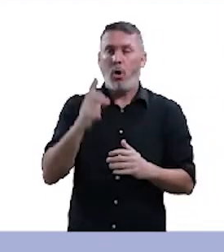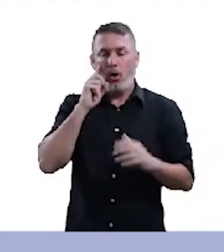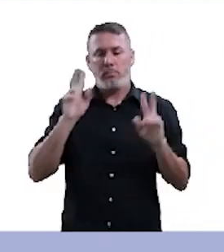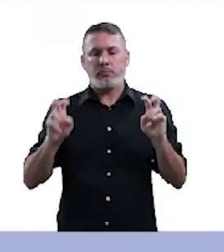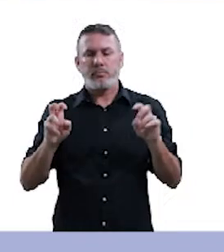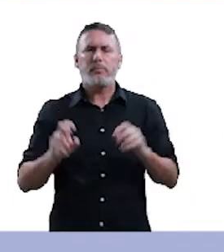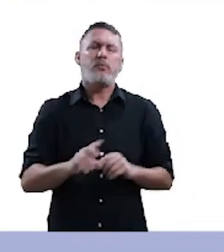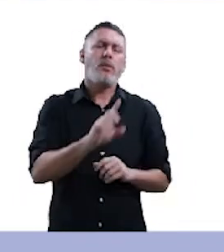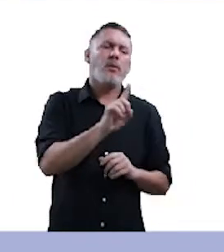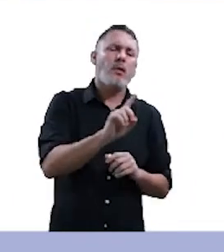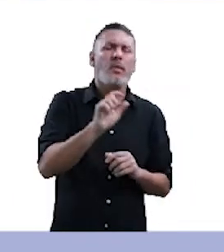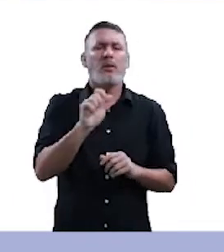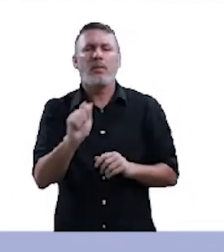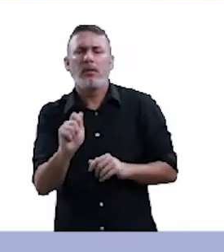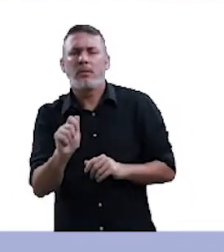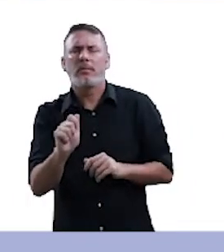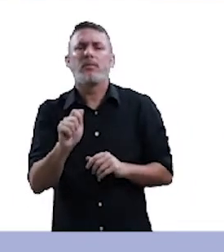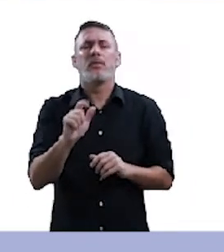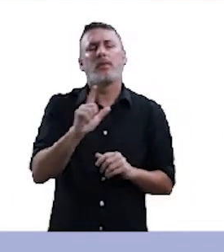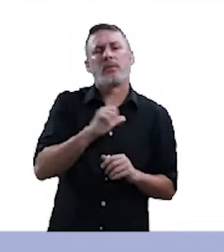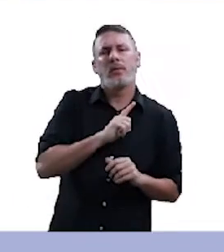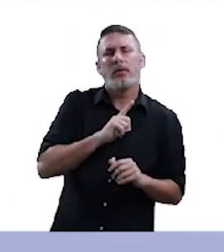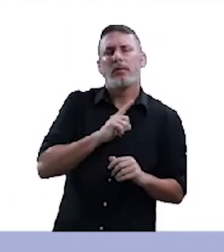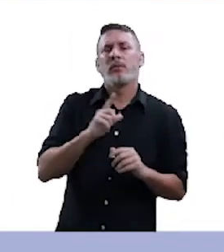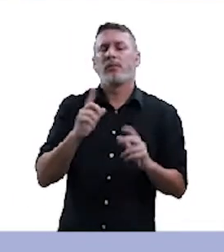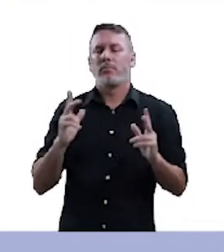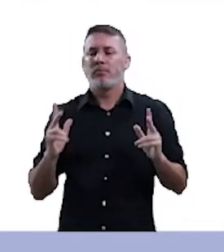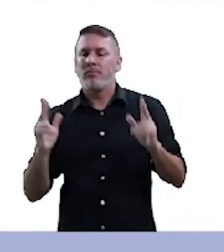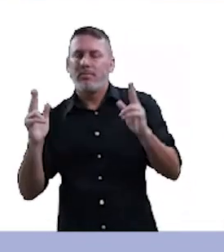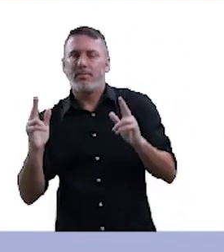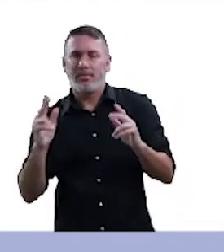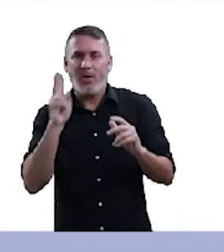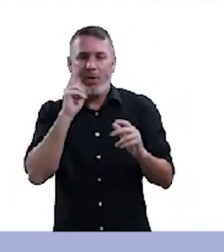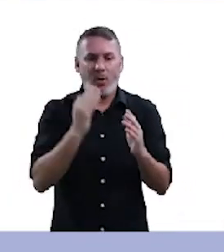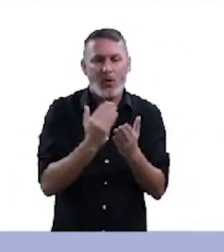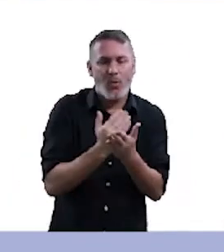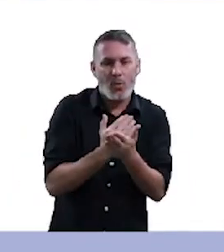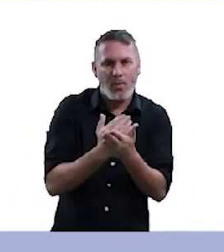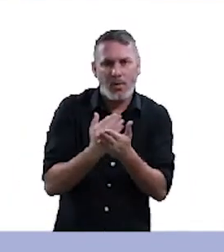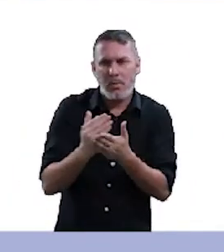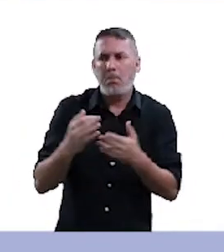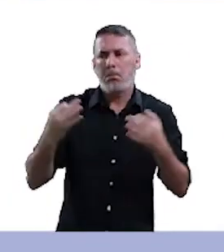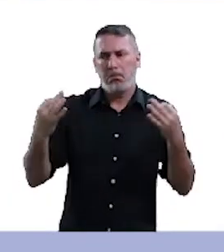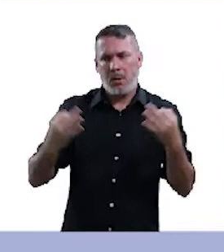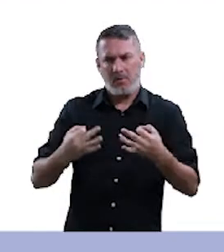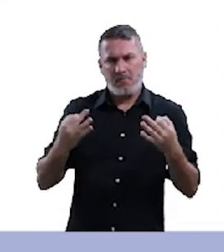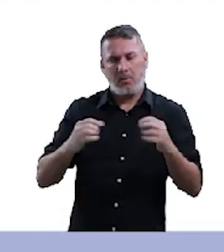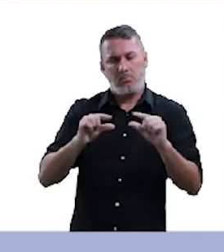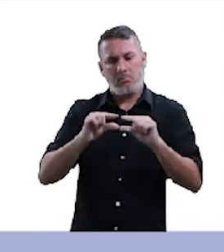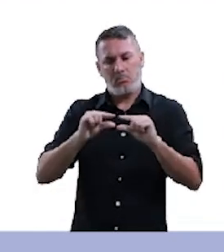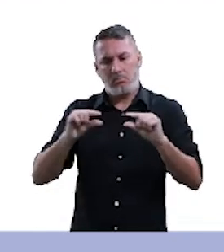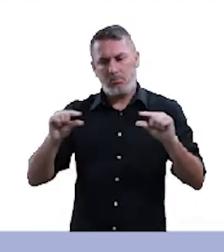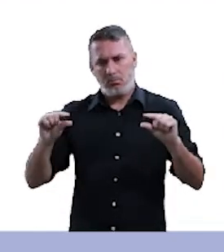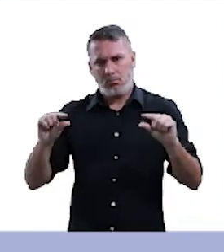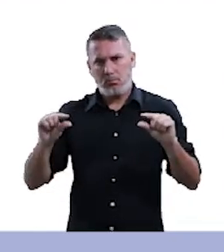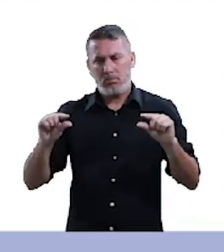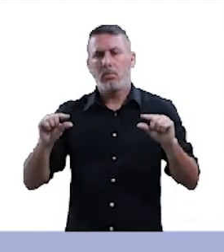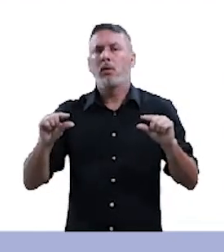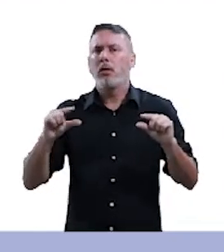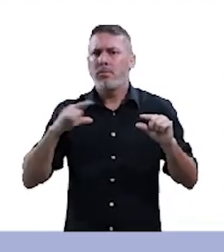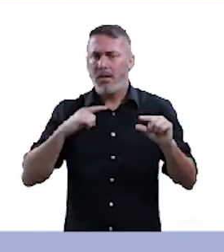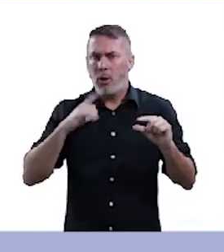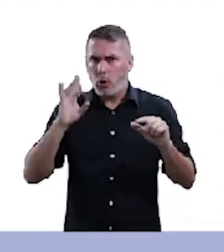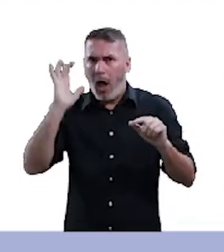auditivos utilizam ali para nós o tópico frasal. Perfeito. Deixou somente